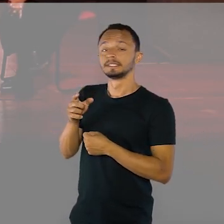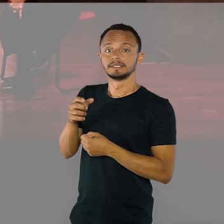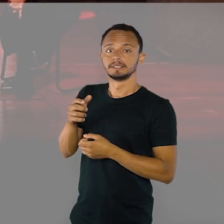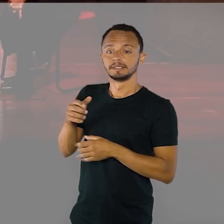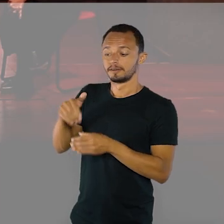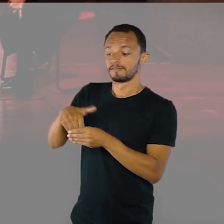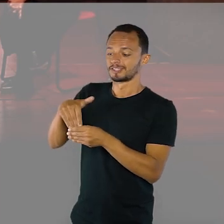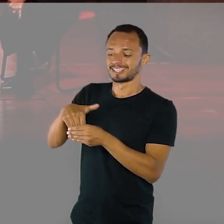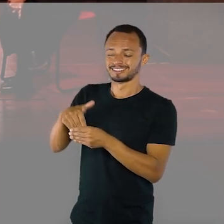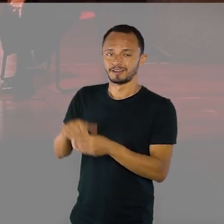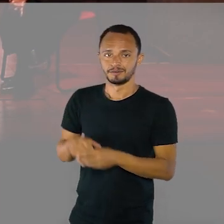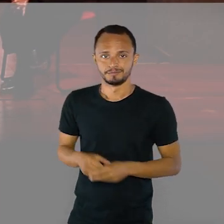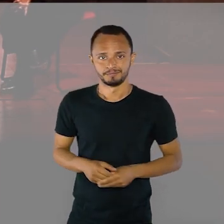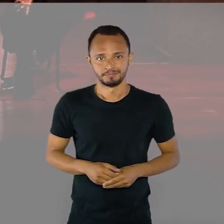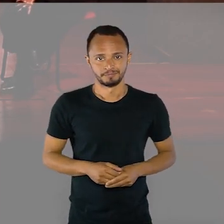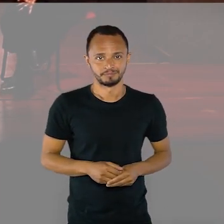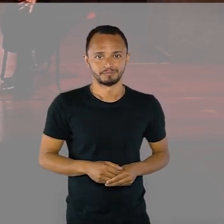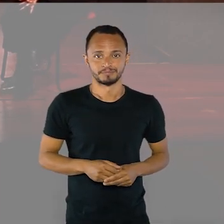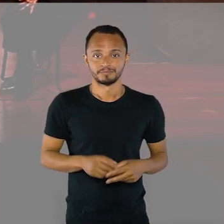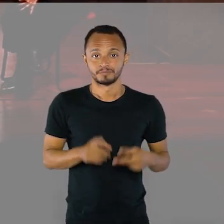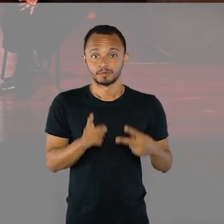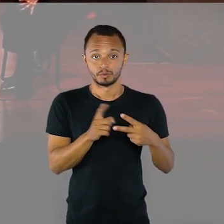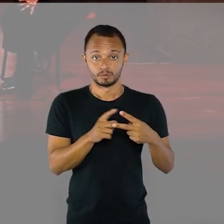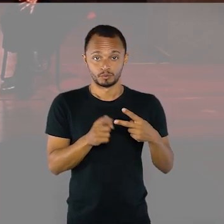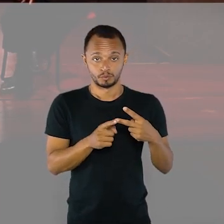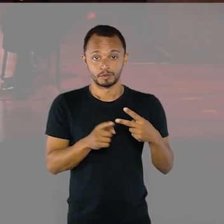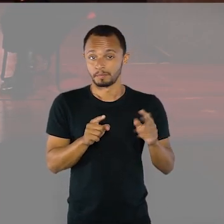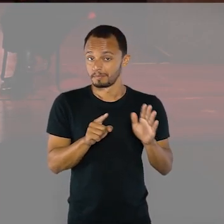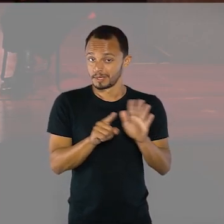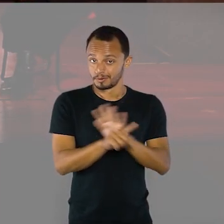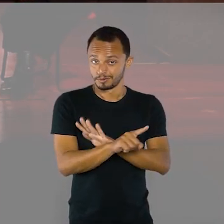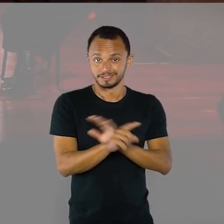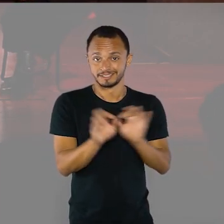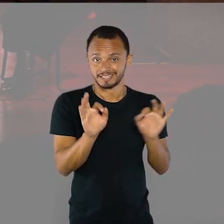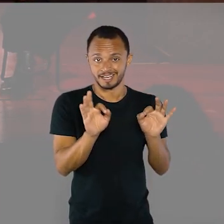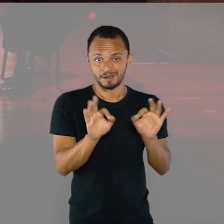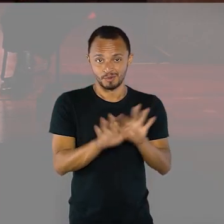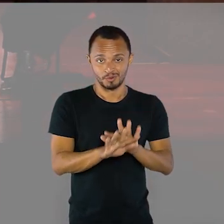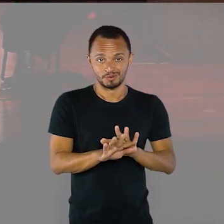Duas ali. Então, vamos fazer essas duas últimas e ir para os autógrafos.